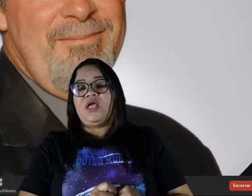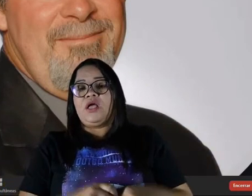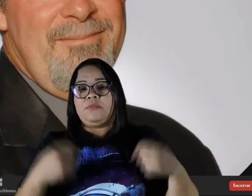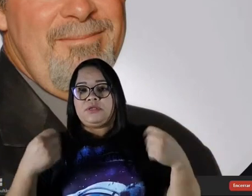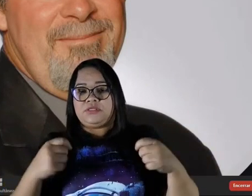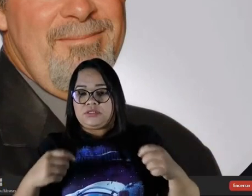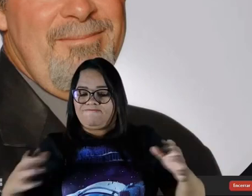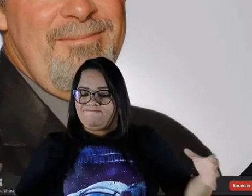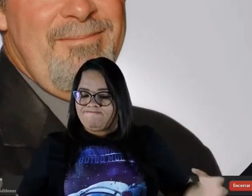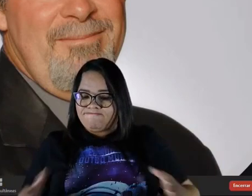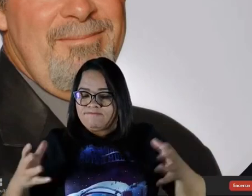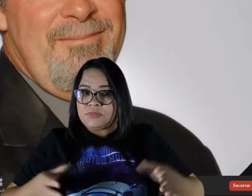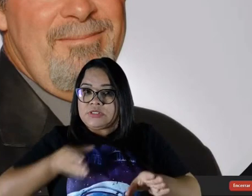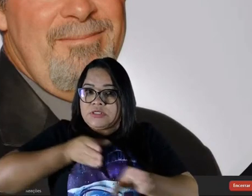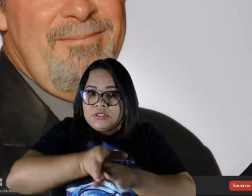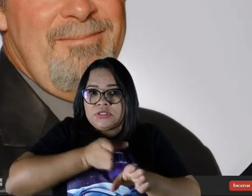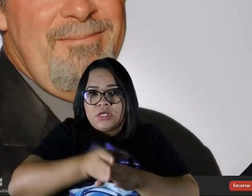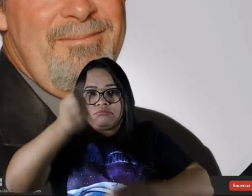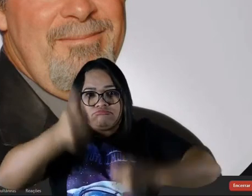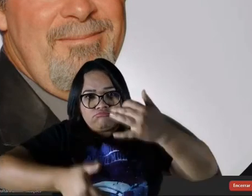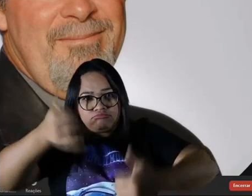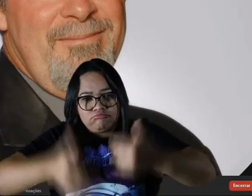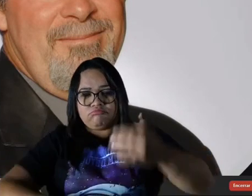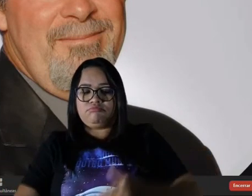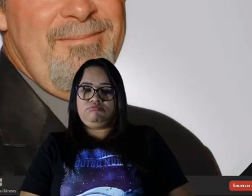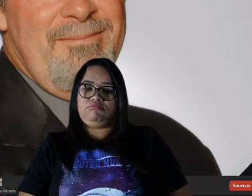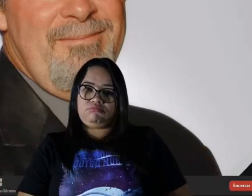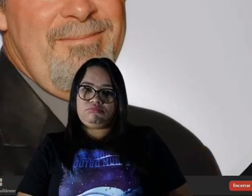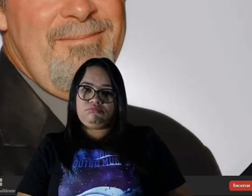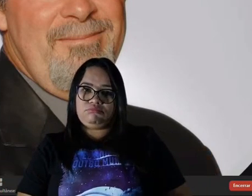inglês. Ao invés de ficar tentando